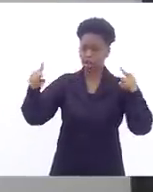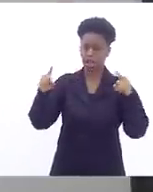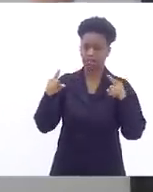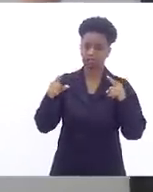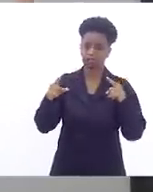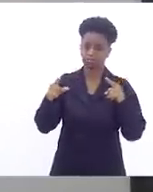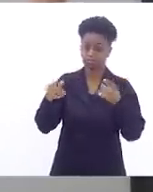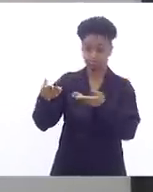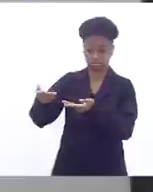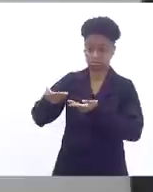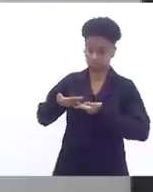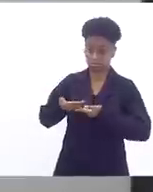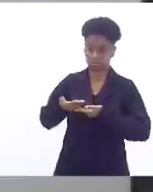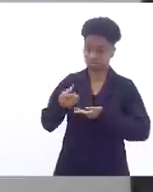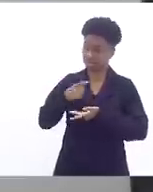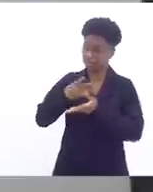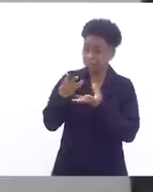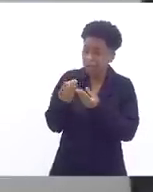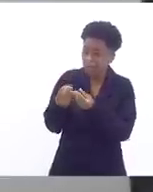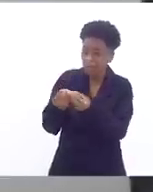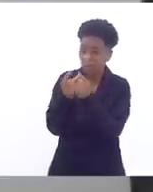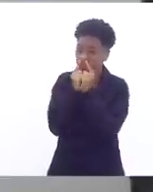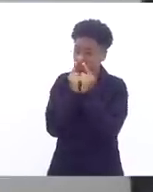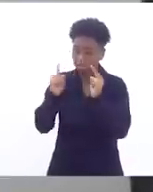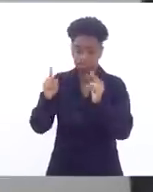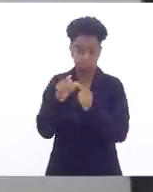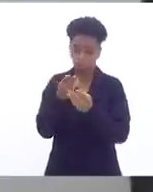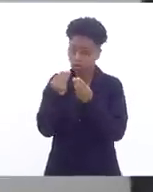chegaram e muitas